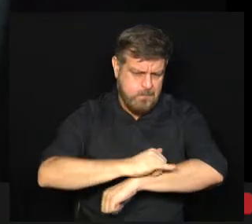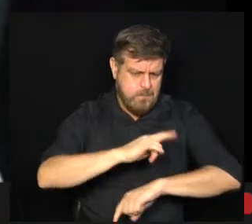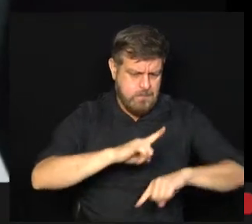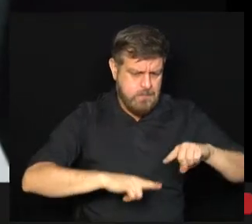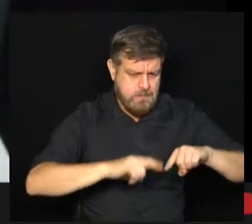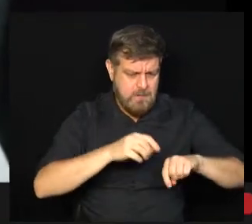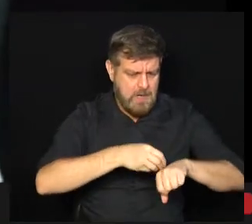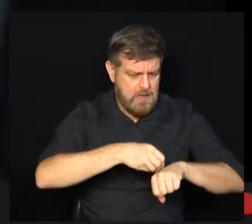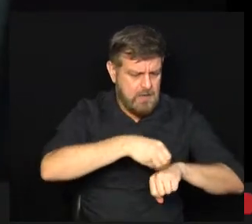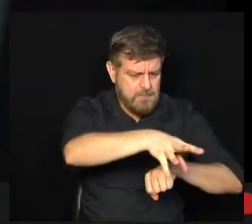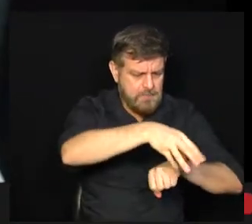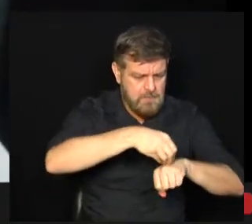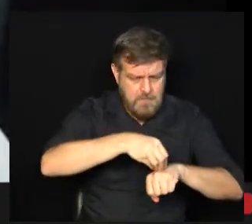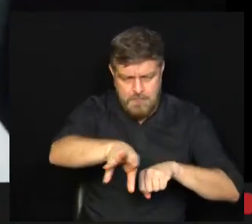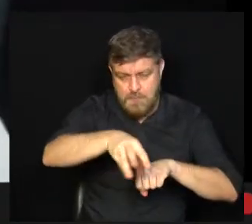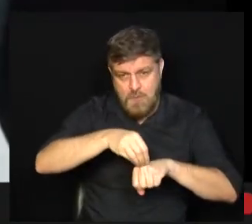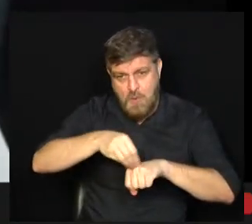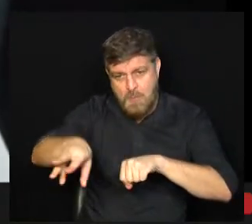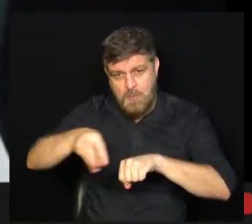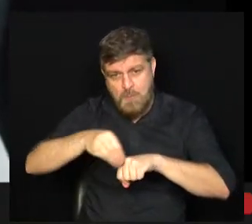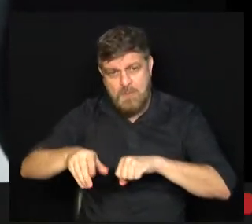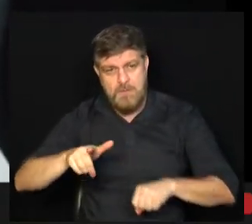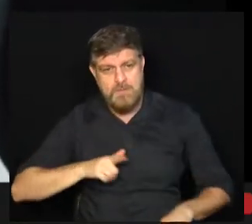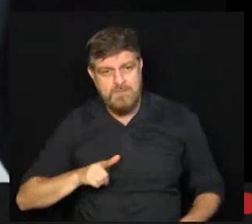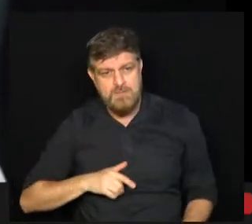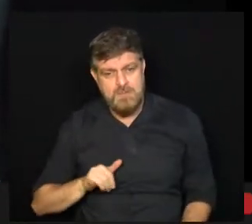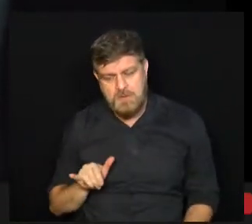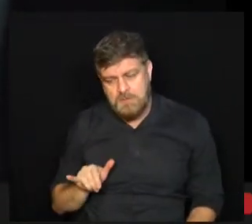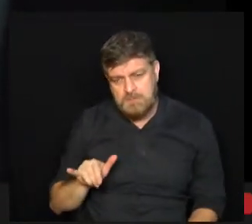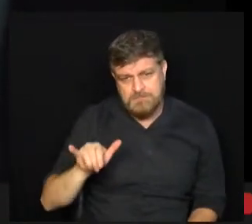como a gente tem o Boeing